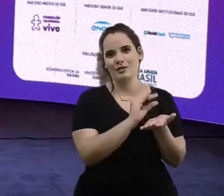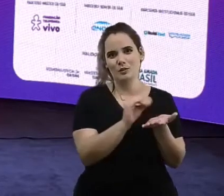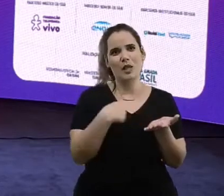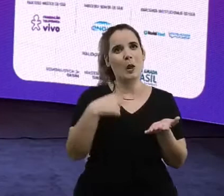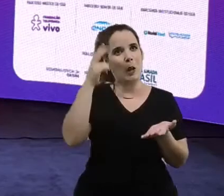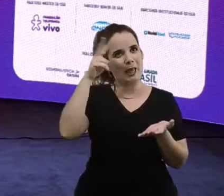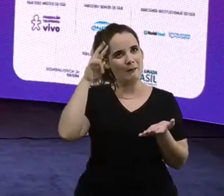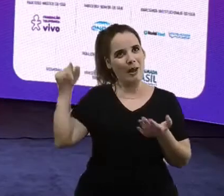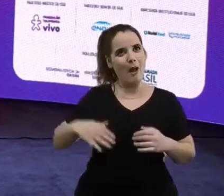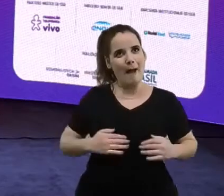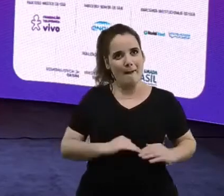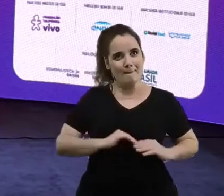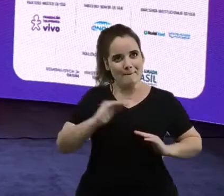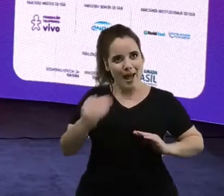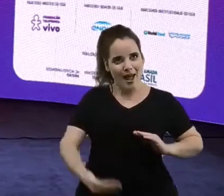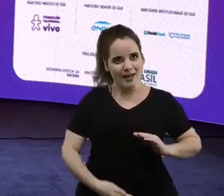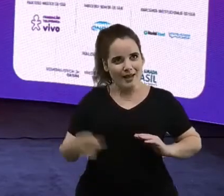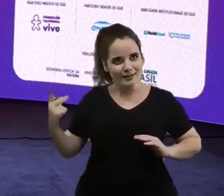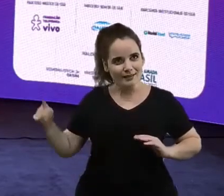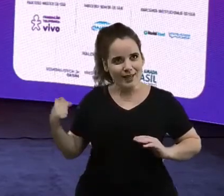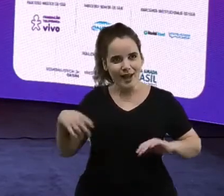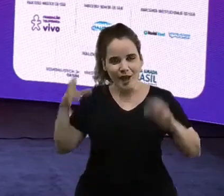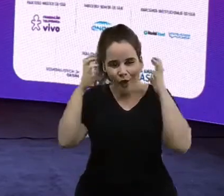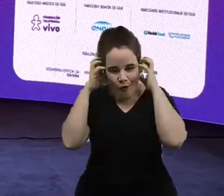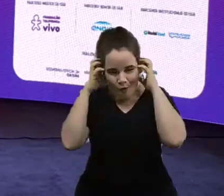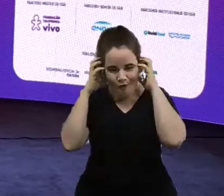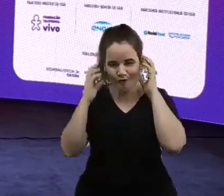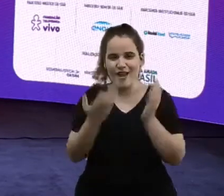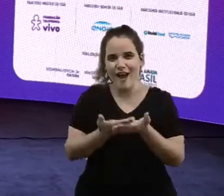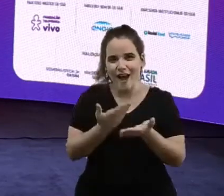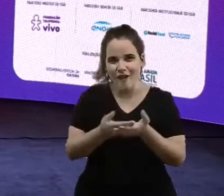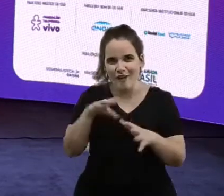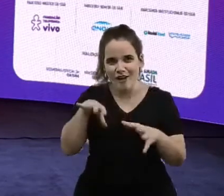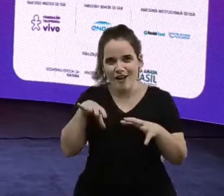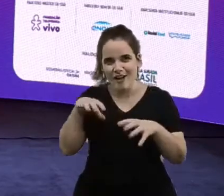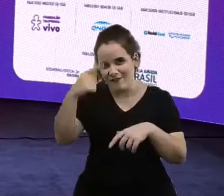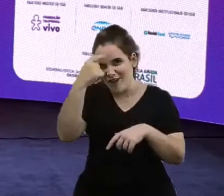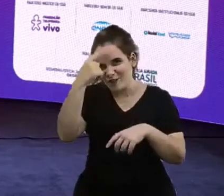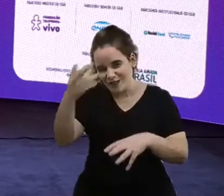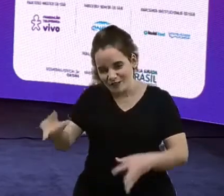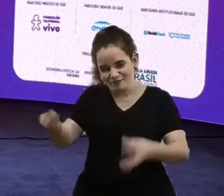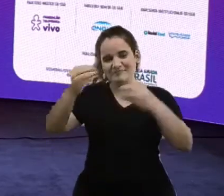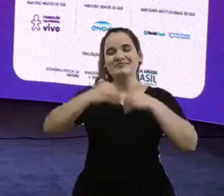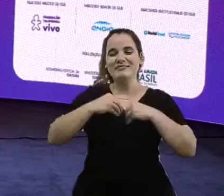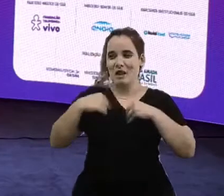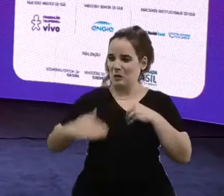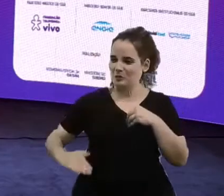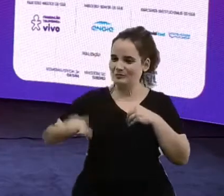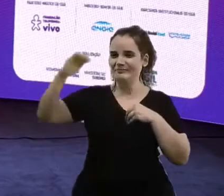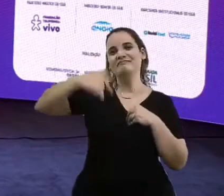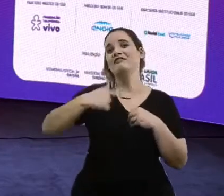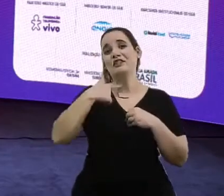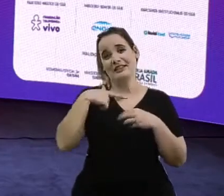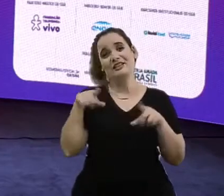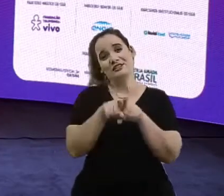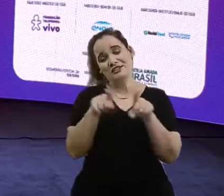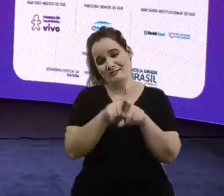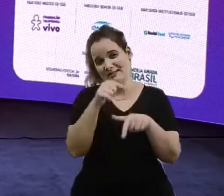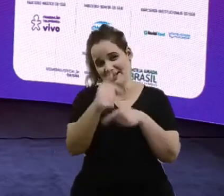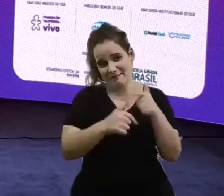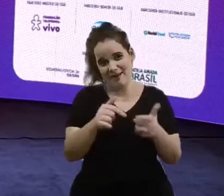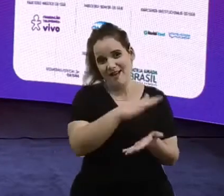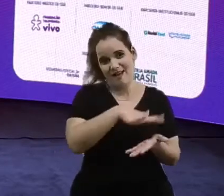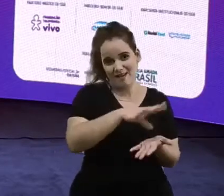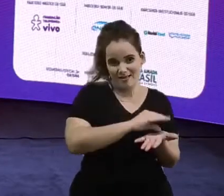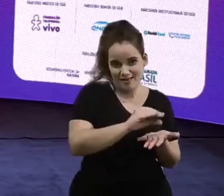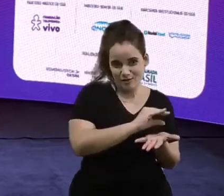dava na universidade, né? Então, segui essa trajetória e quando eu me formei, eu já entrei na consultoria, né, em seguida, e